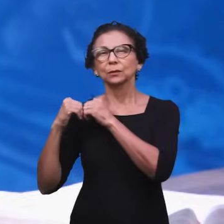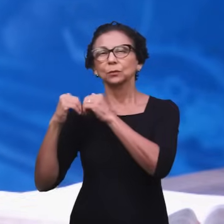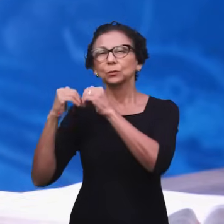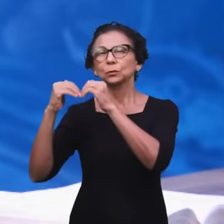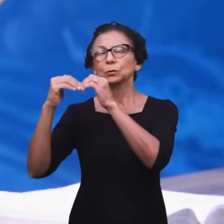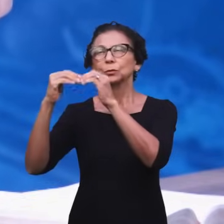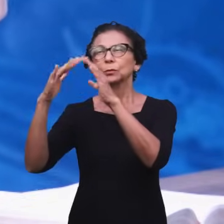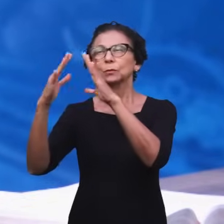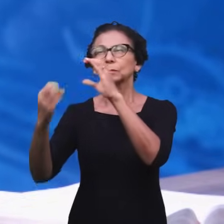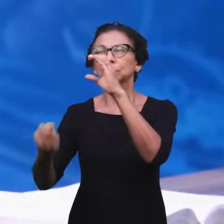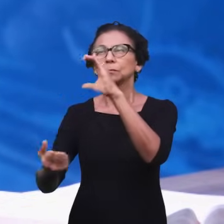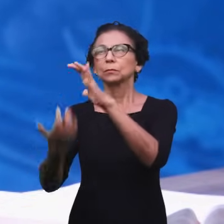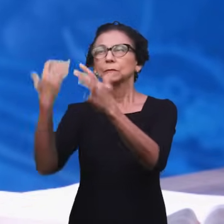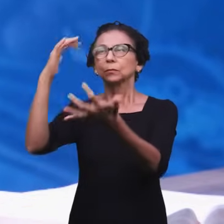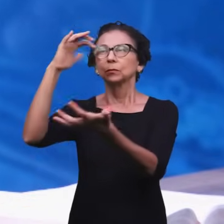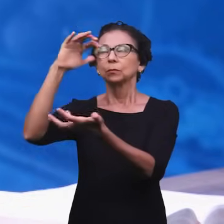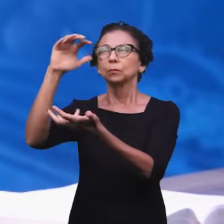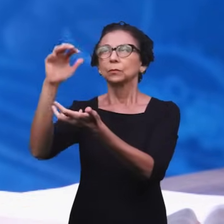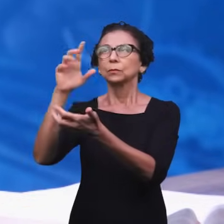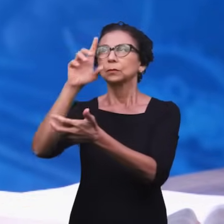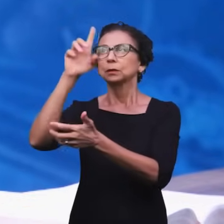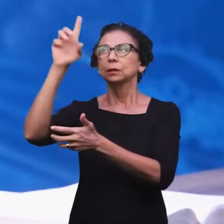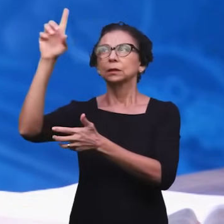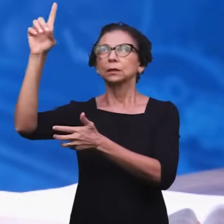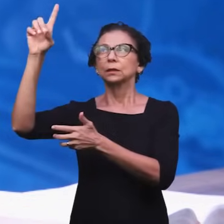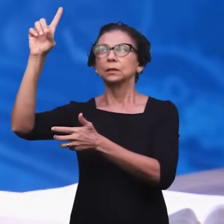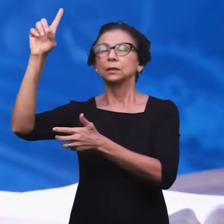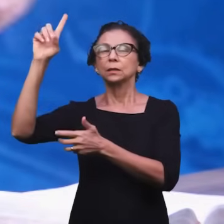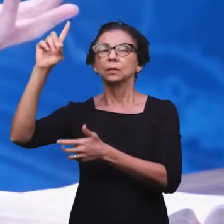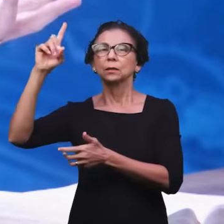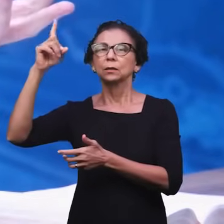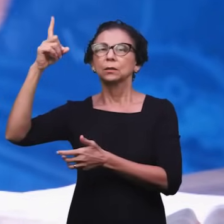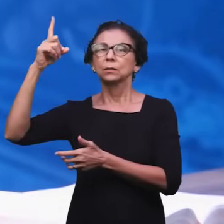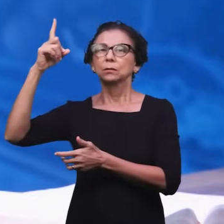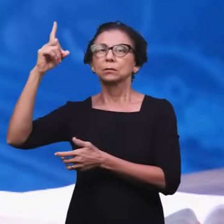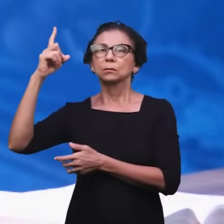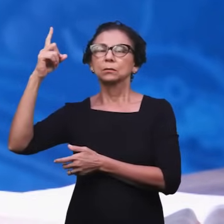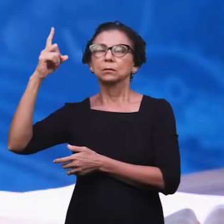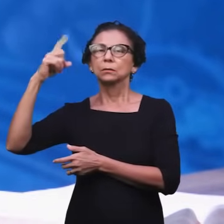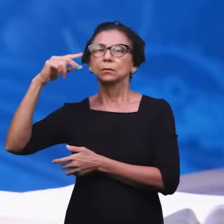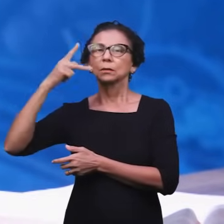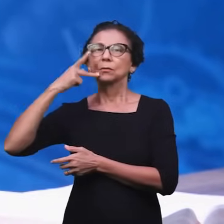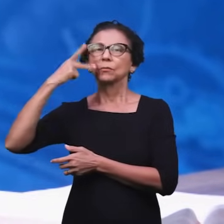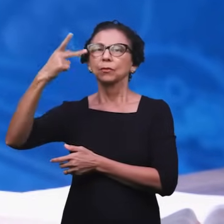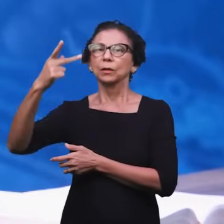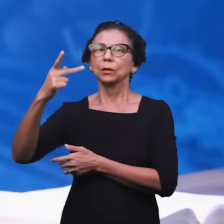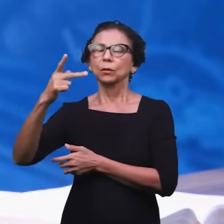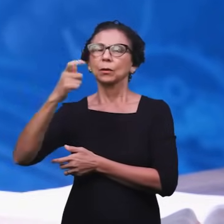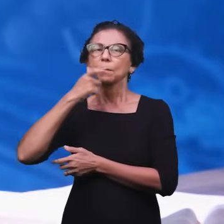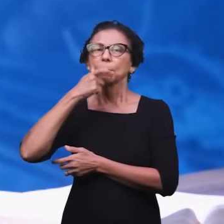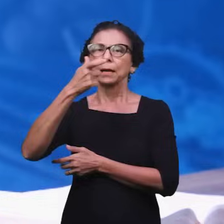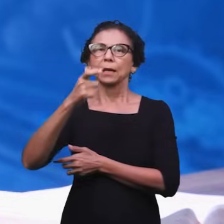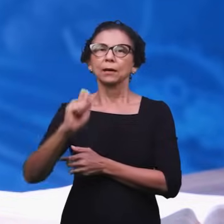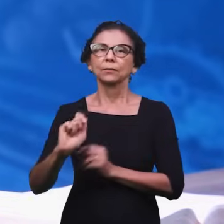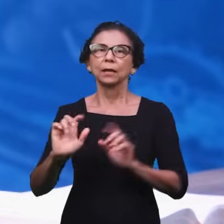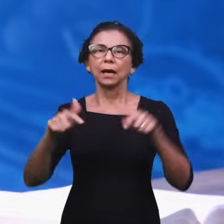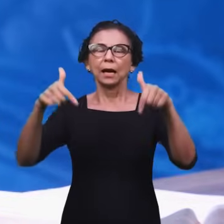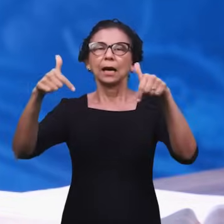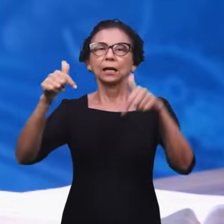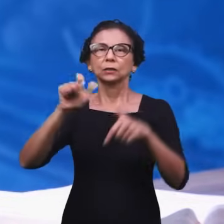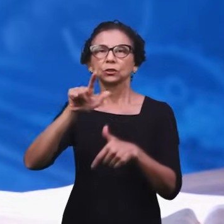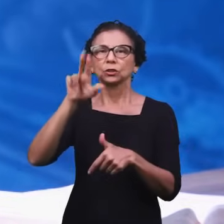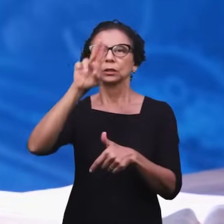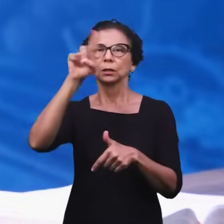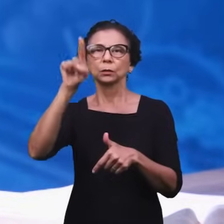se você tem o estabelecimento da obra criadora, por exemplo, né, e disse Deus, haja luz, e houve luz. A luz criada, né? O pastor